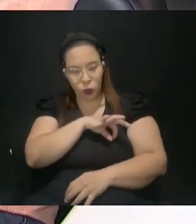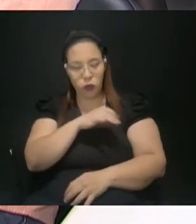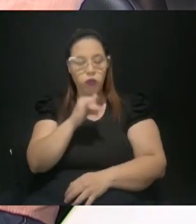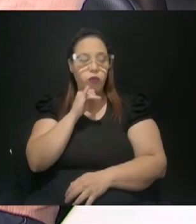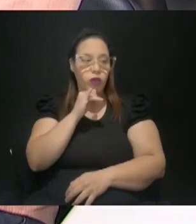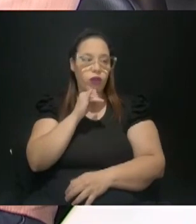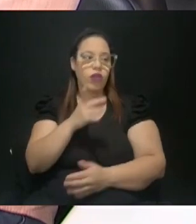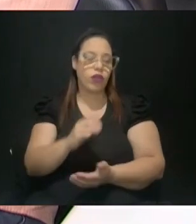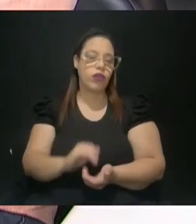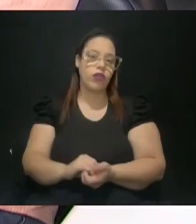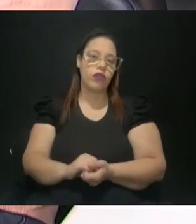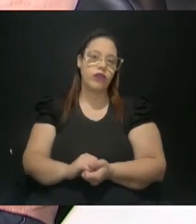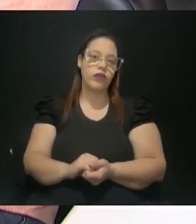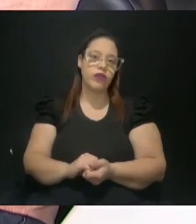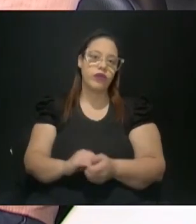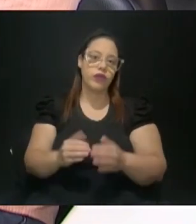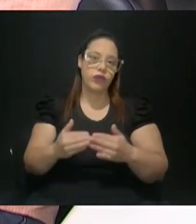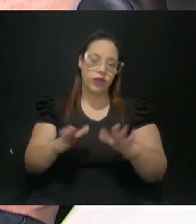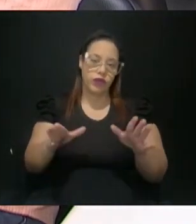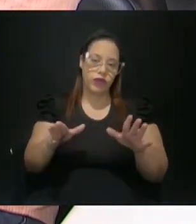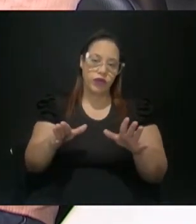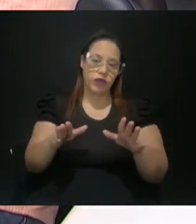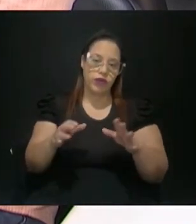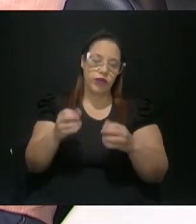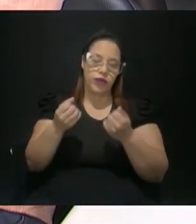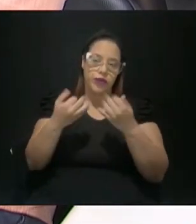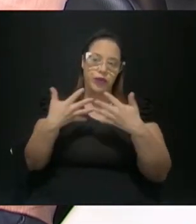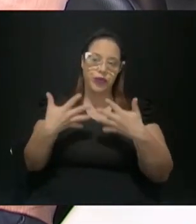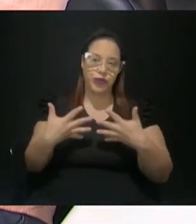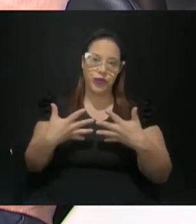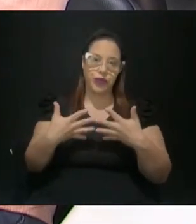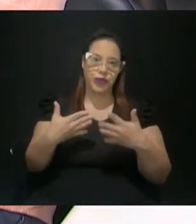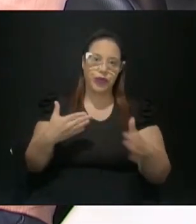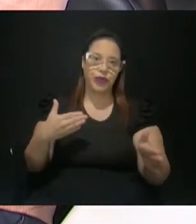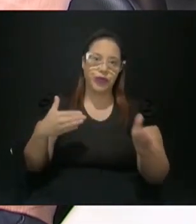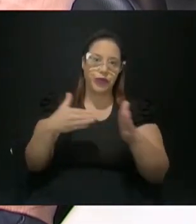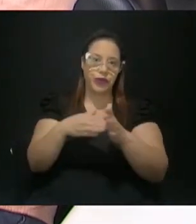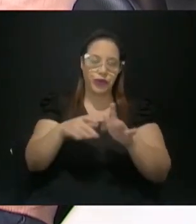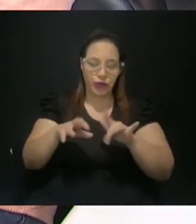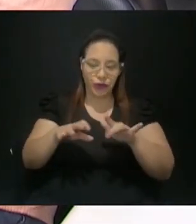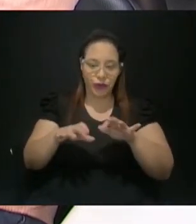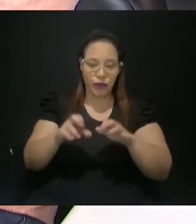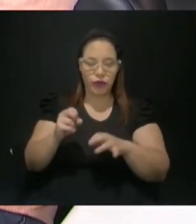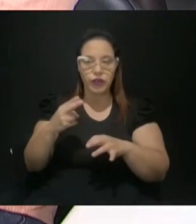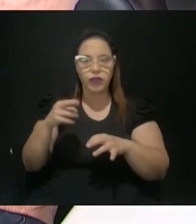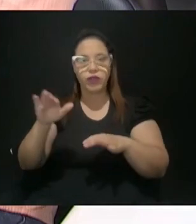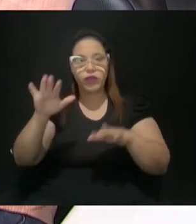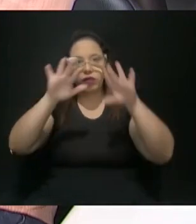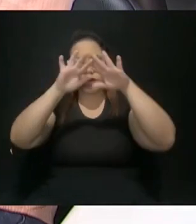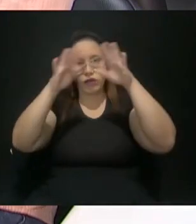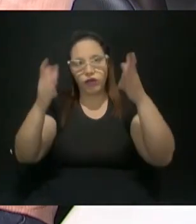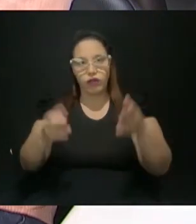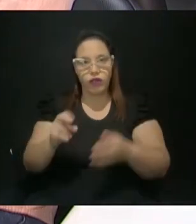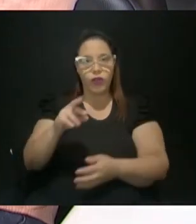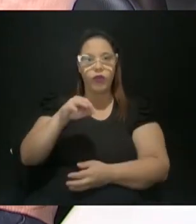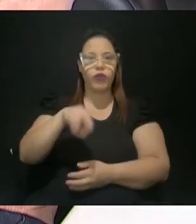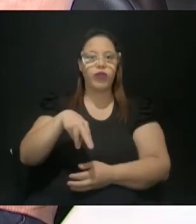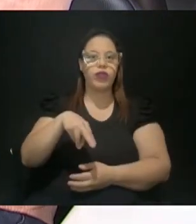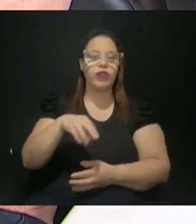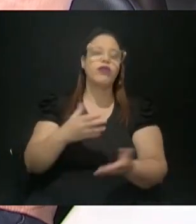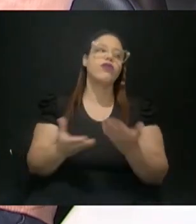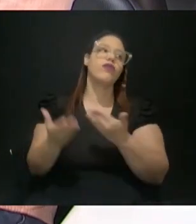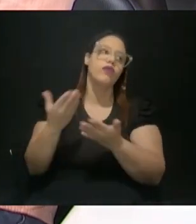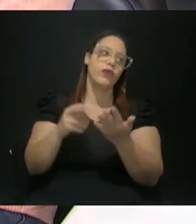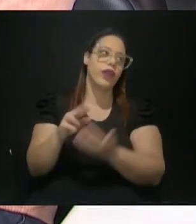no acesso à informação que está dentro de uma máquina, ou gravada numa rede, ou gravada na nuvem, que envolve redes, né, que é a